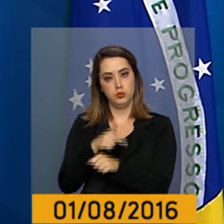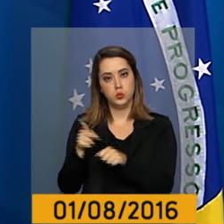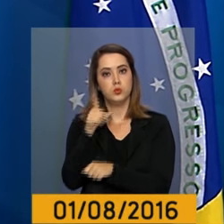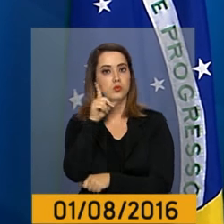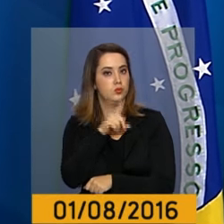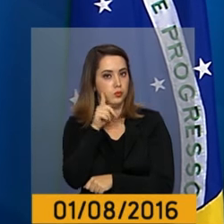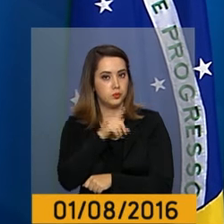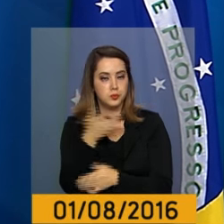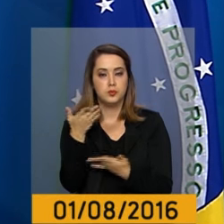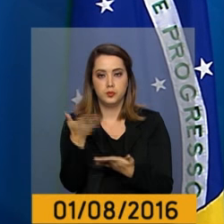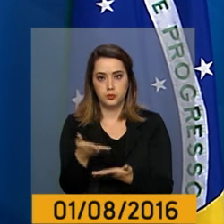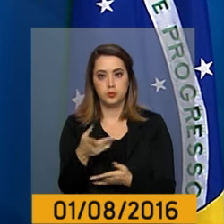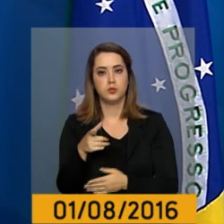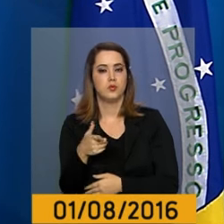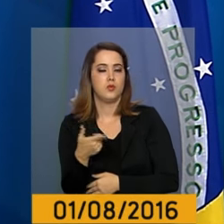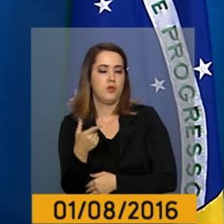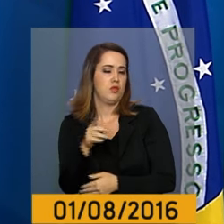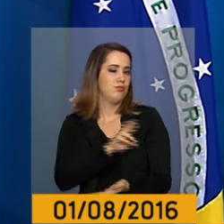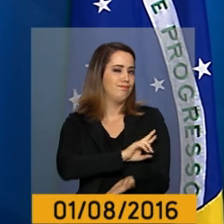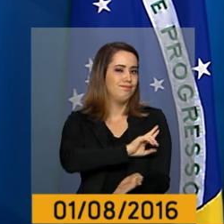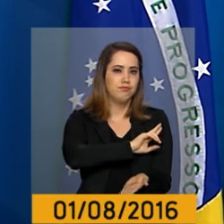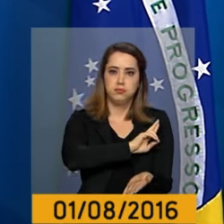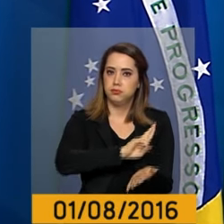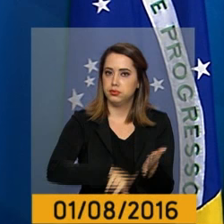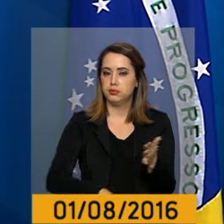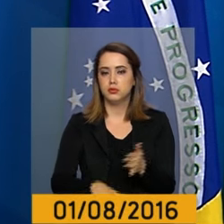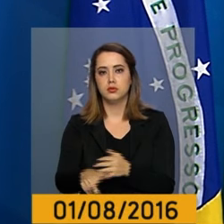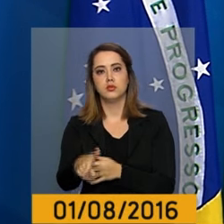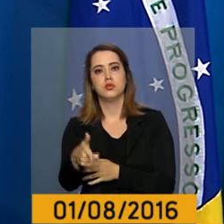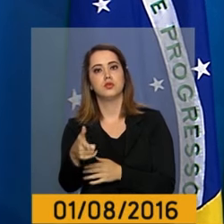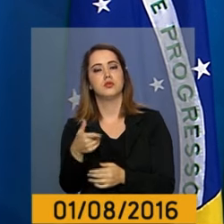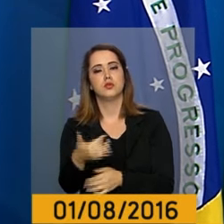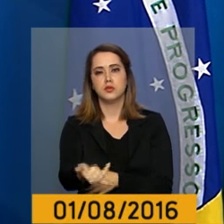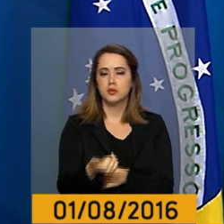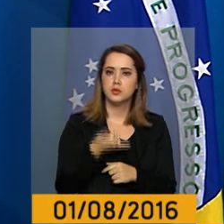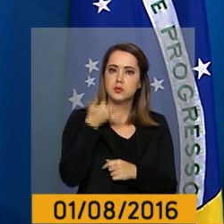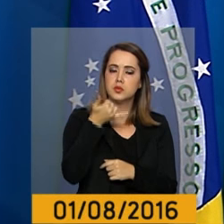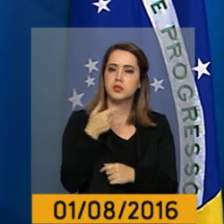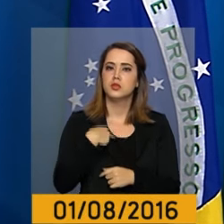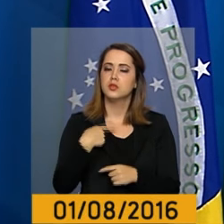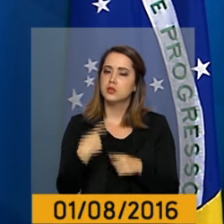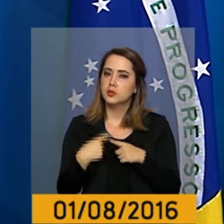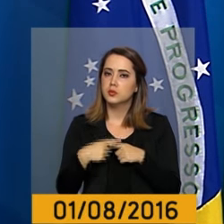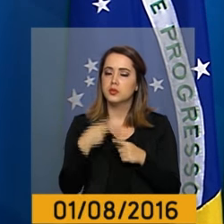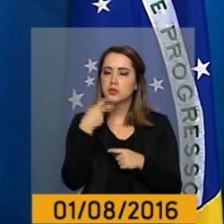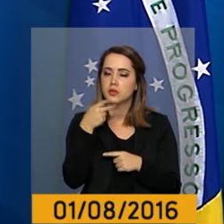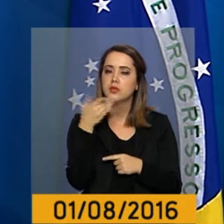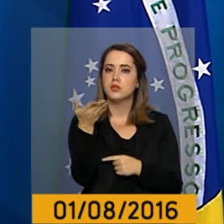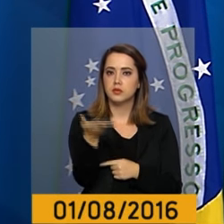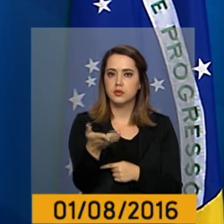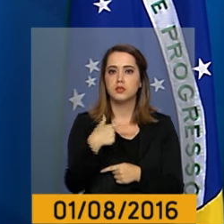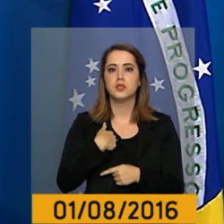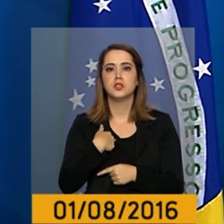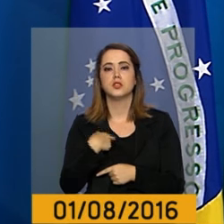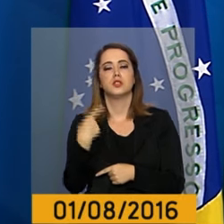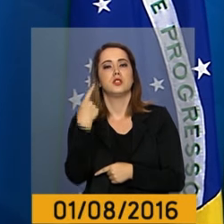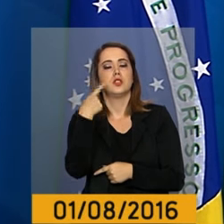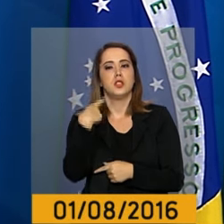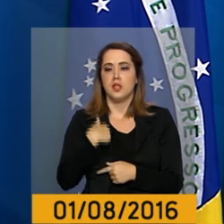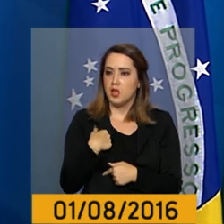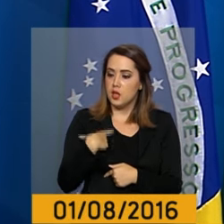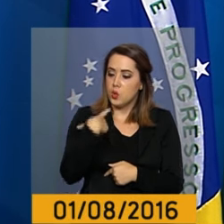foram poucas as vezes que ele nos telefonou, e telefonou ao ministro Serra, porque dizia ele, senhora embaixadora, eu não arredo o pé